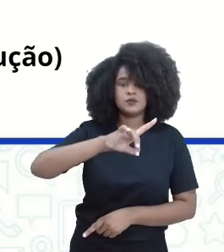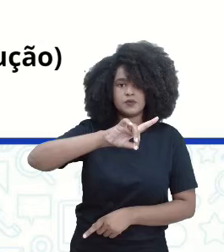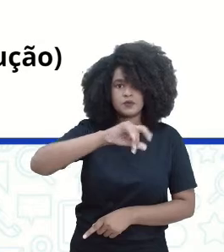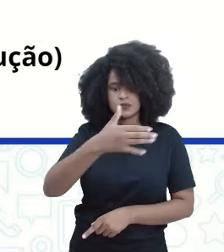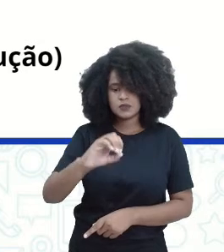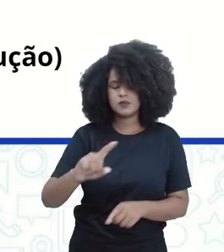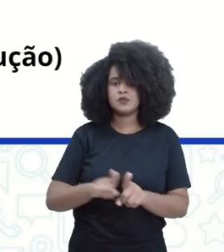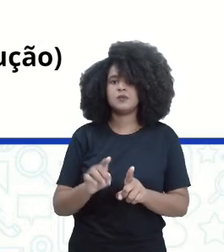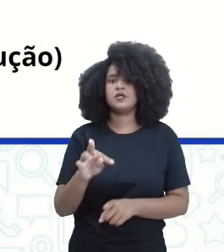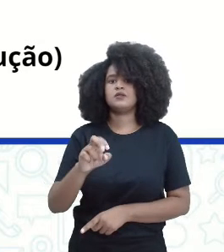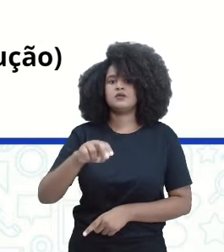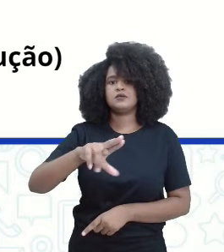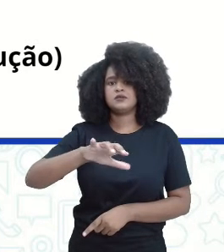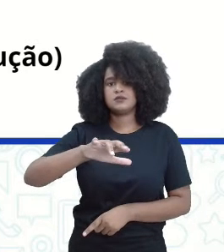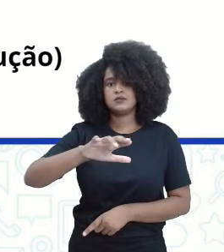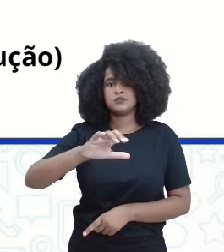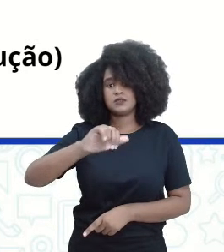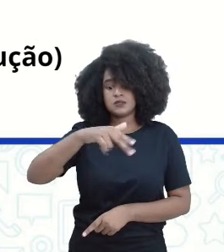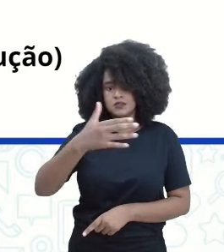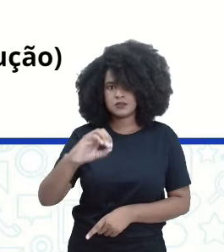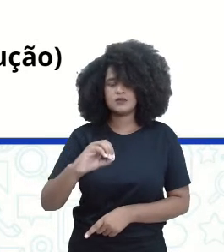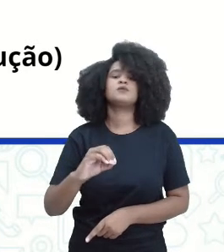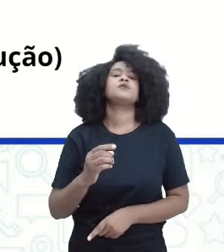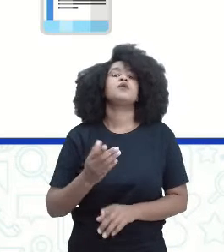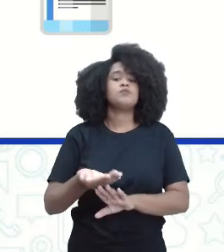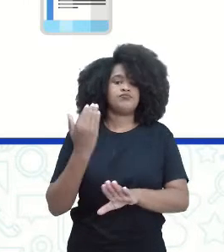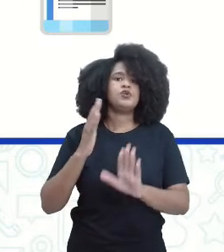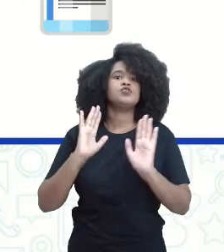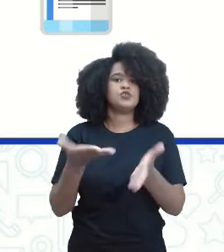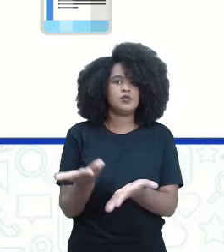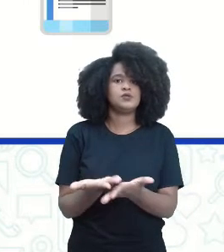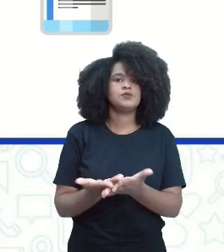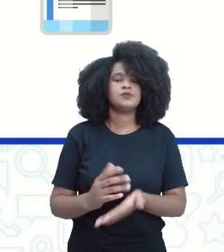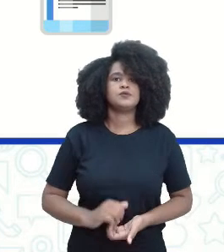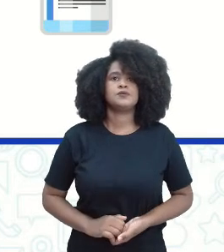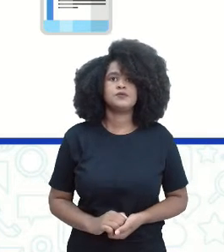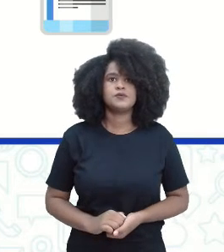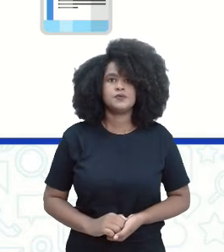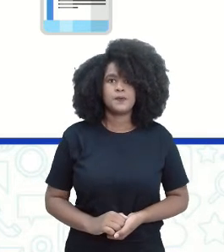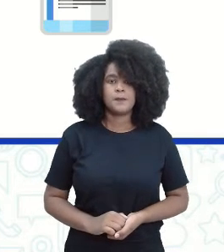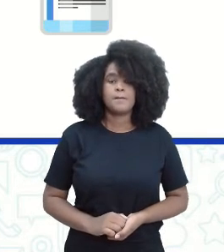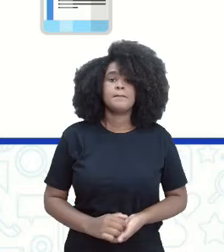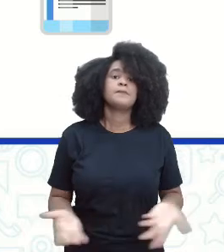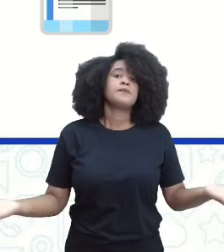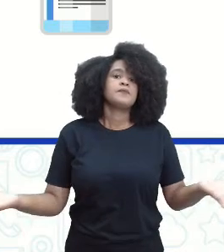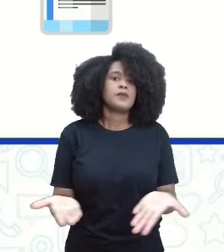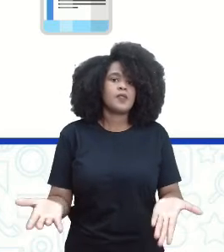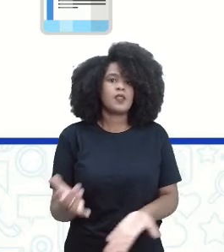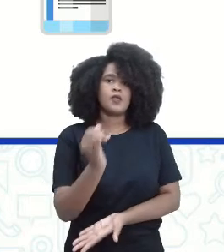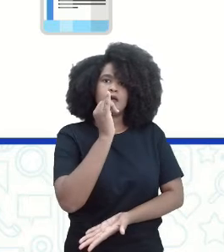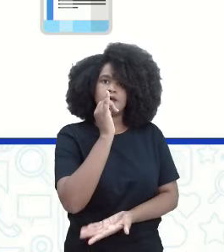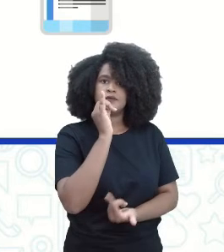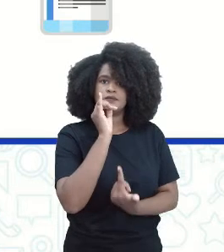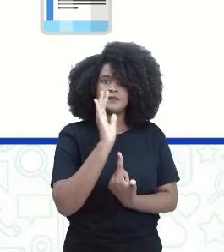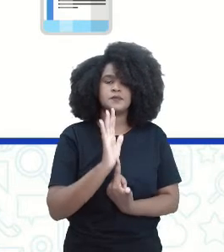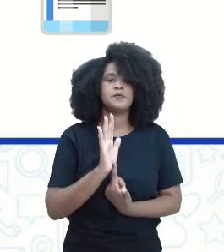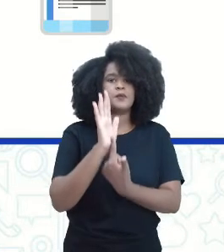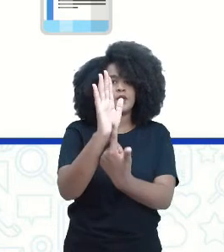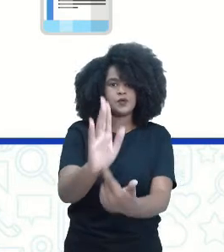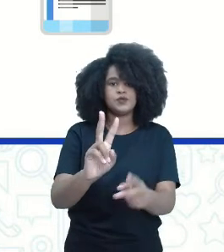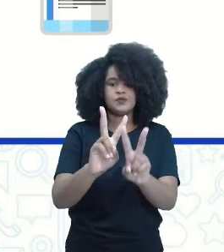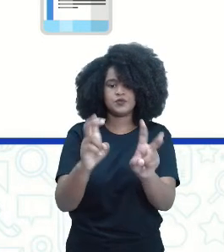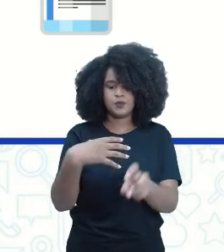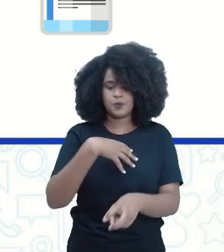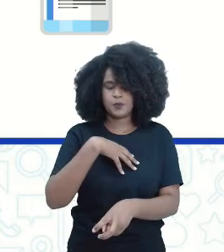viu em algumas aulas aí para trás, né? E aí, ó, só para a gente dar um exemplo dessa herança